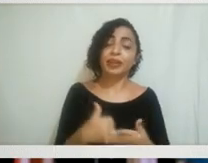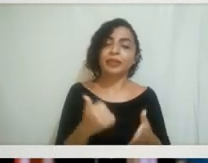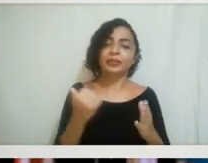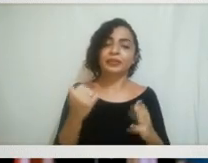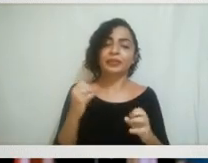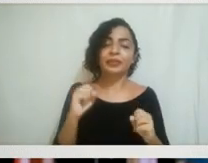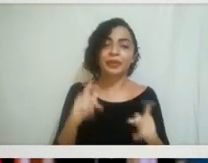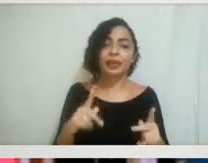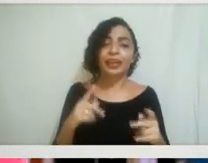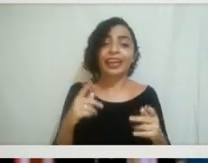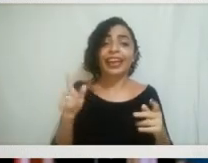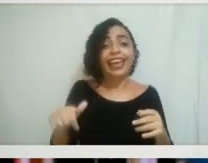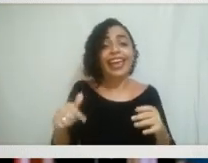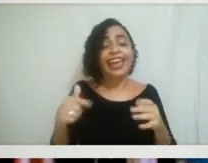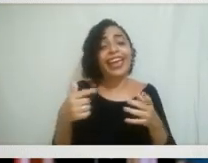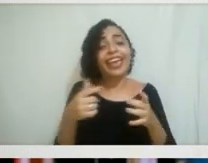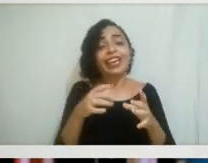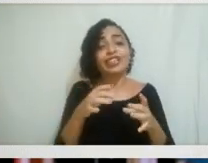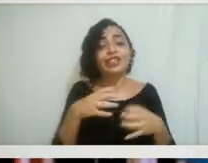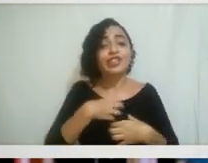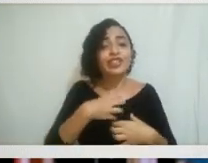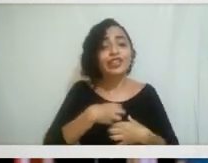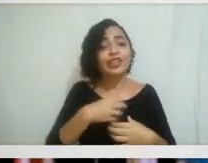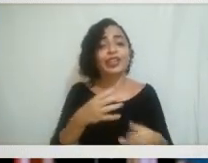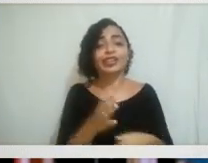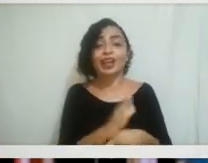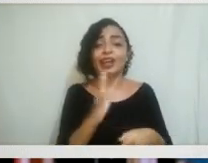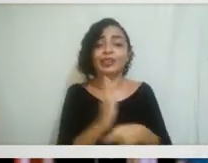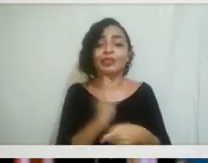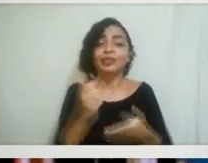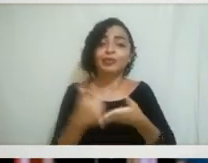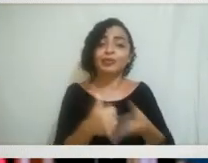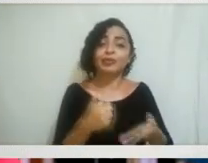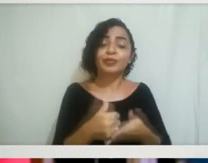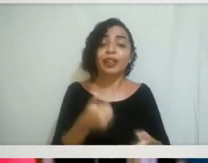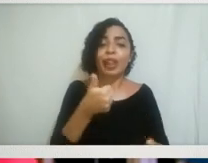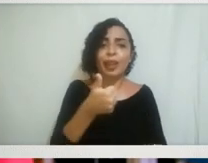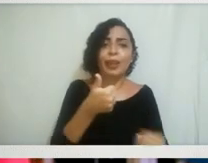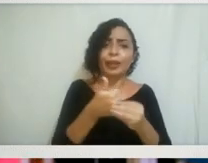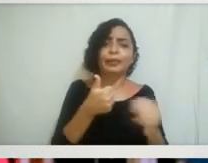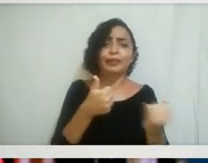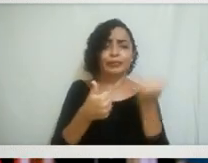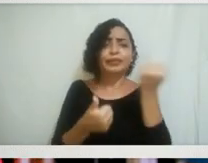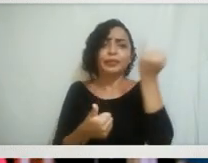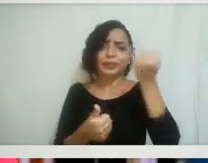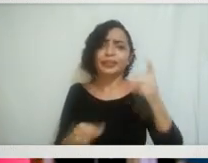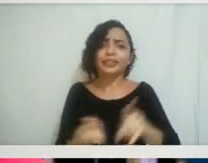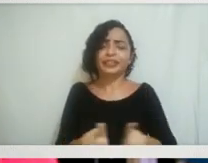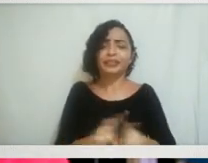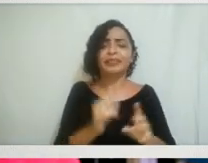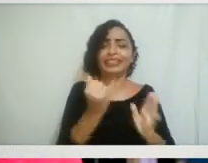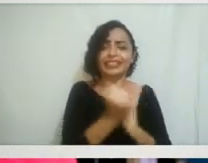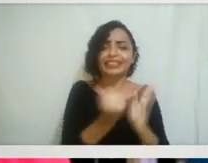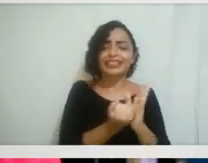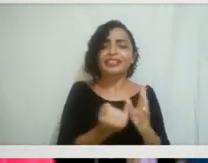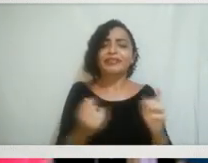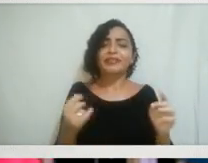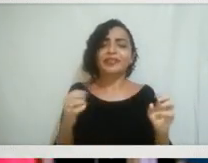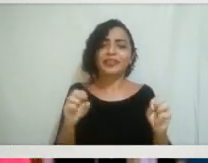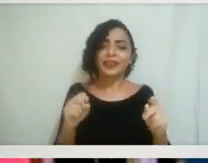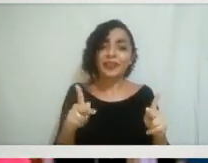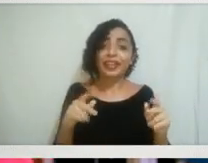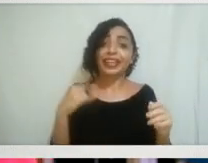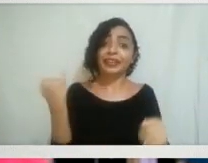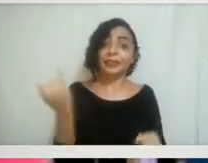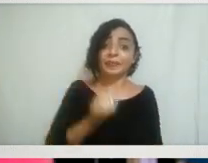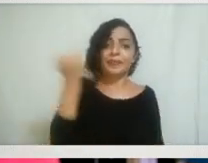estar aparecendo aí para vocês. Todas essas são algumas formas que você pode ajudar o canal, seja dando um simples like, já é muito importante aqui pra gente, se inscrevendo no